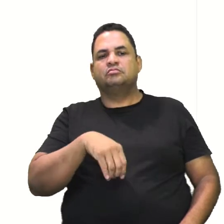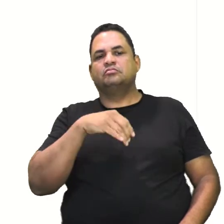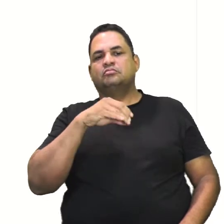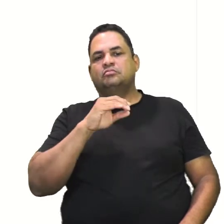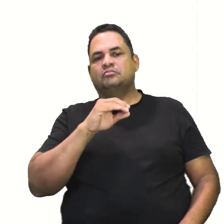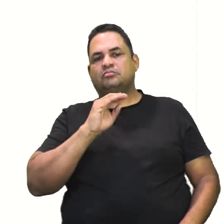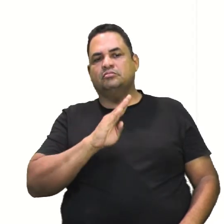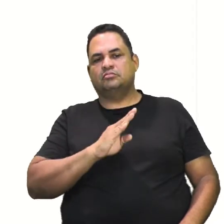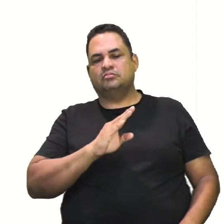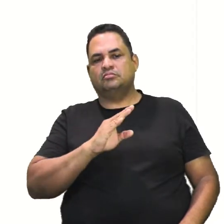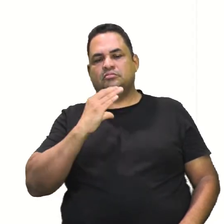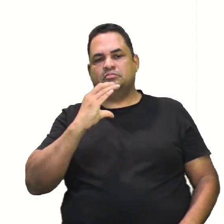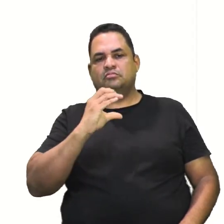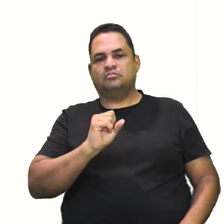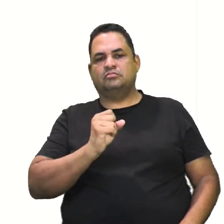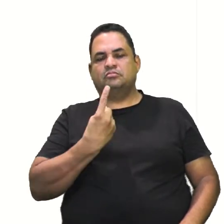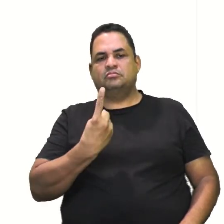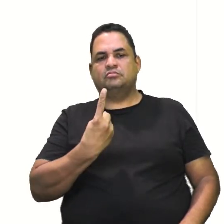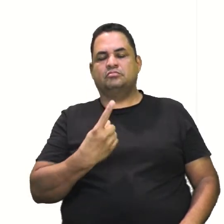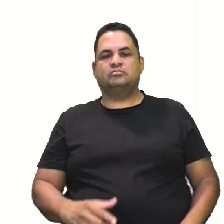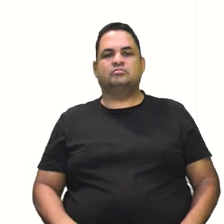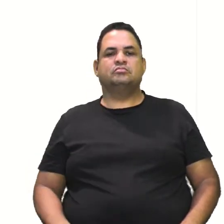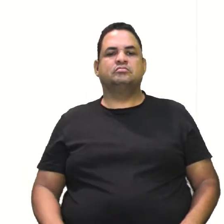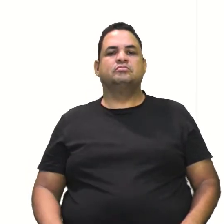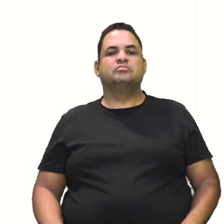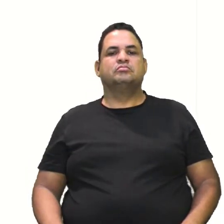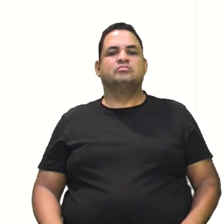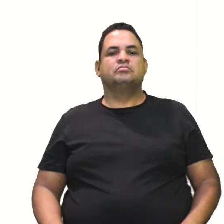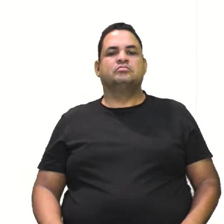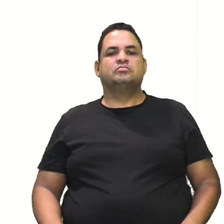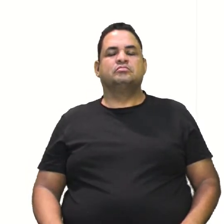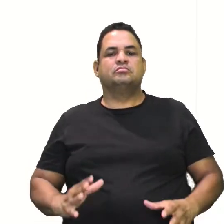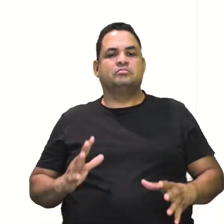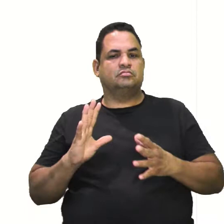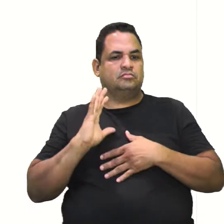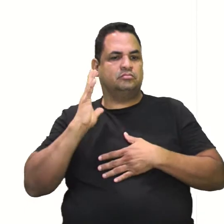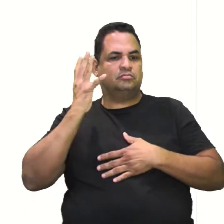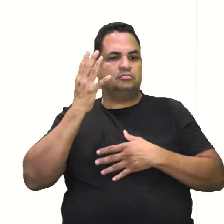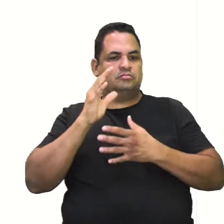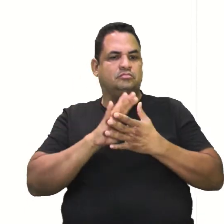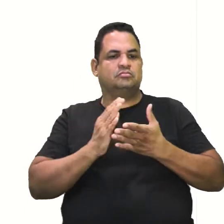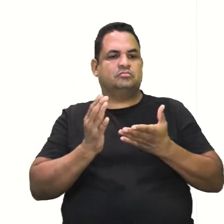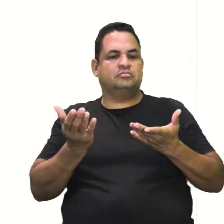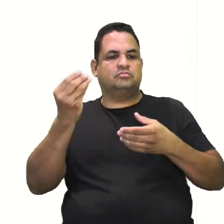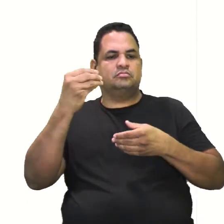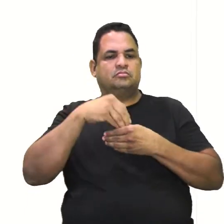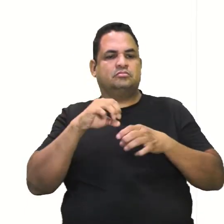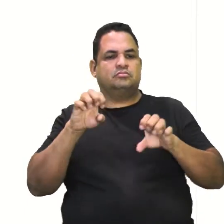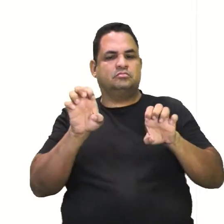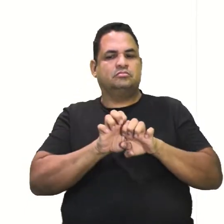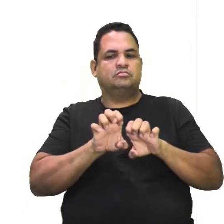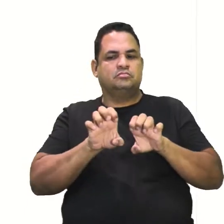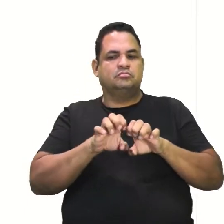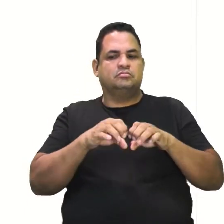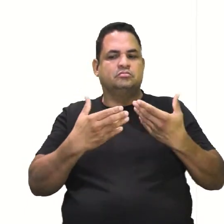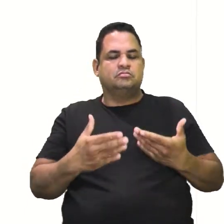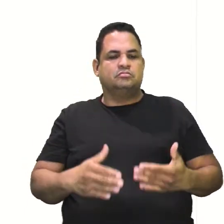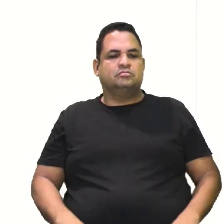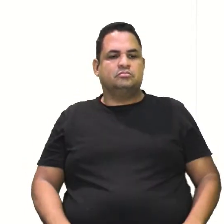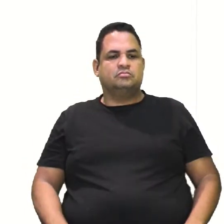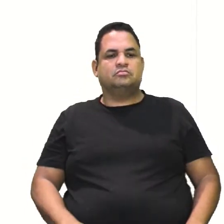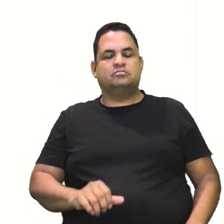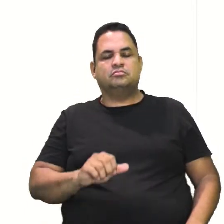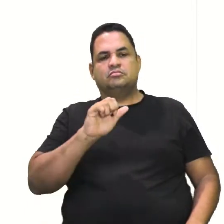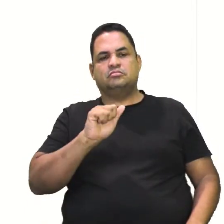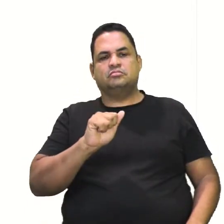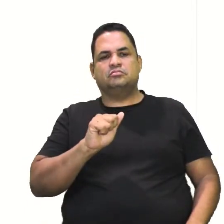B? Menos 8. E quem é o C? 1. Então, partiu solução, é hora de colocar na equação, dá tudo certo. Vamos lá. A